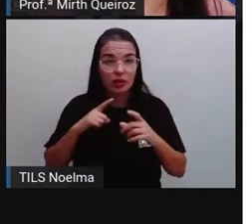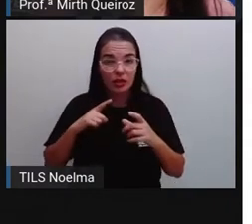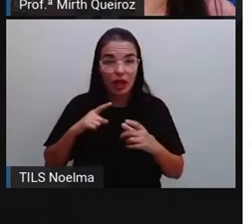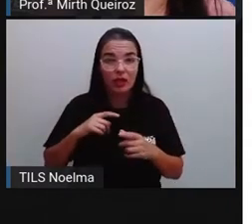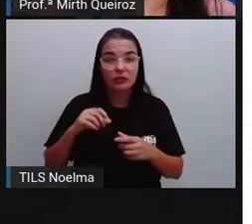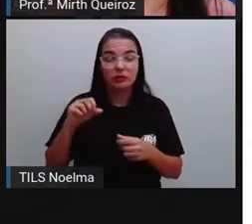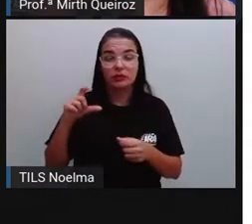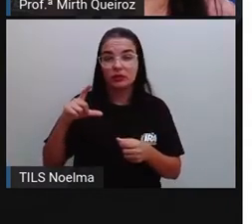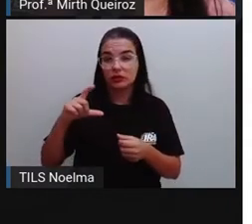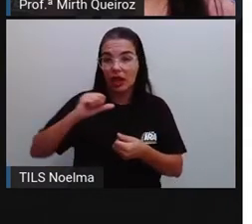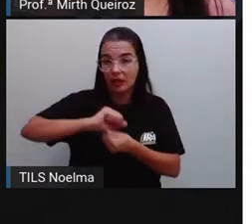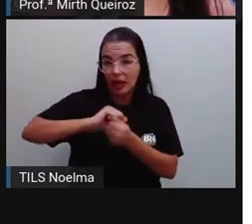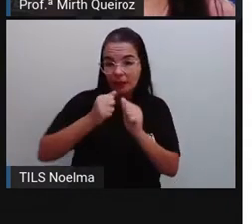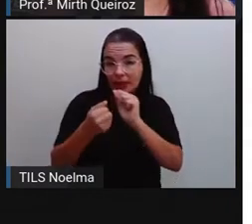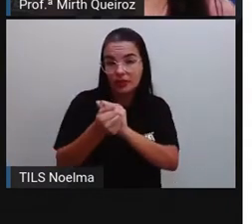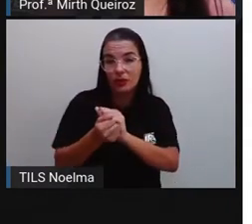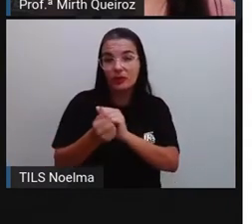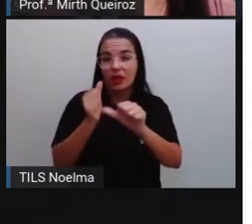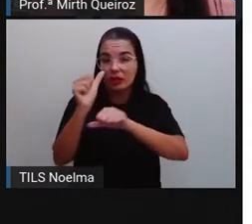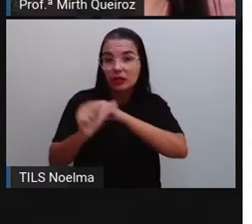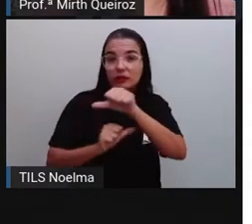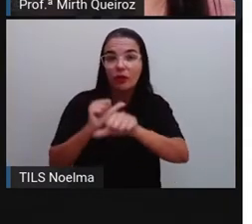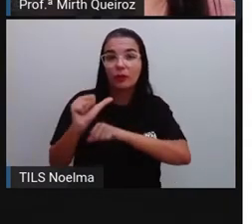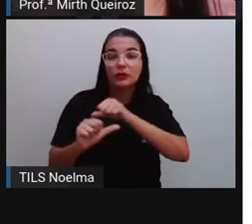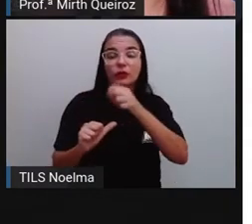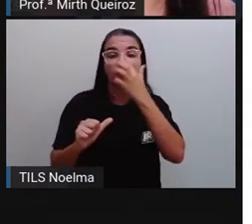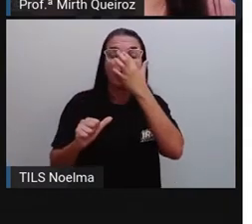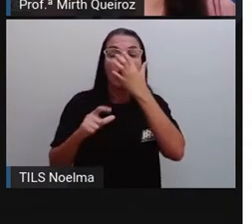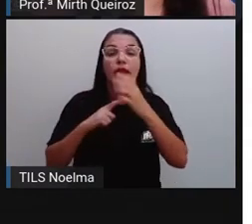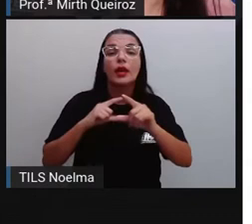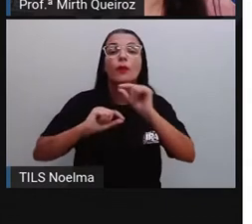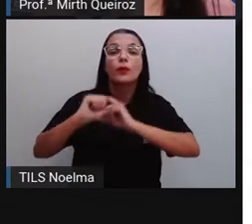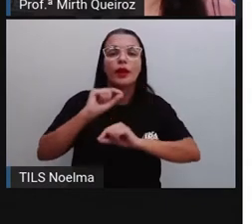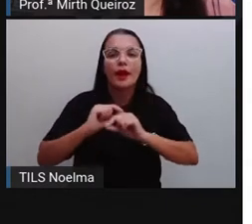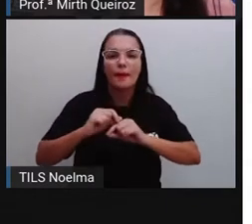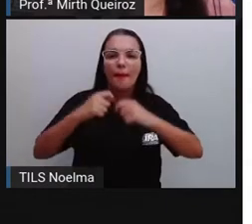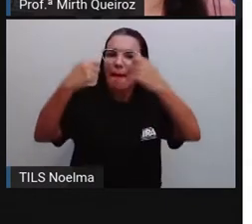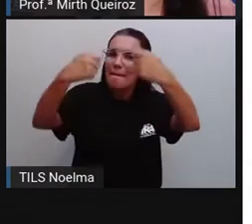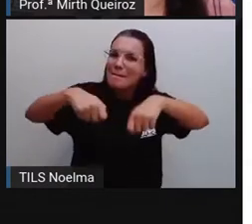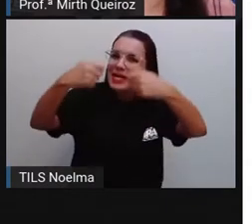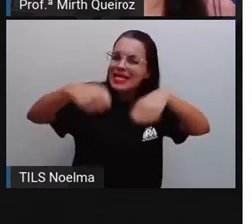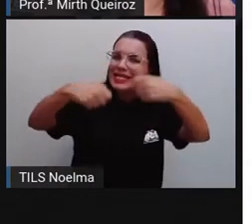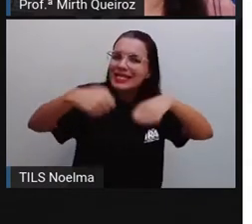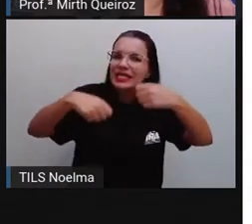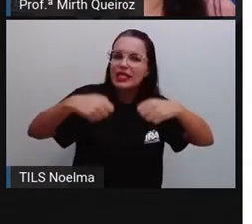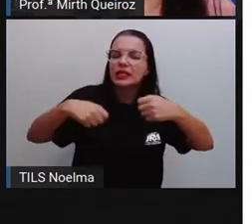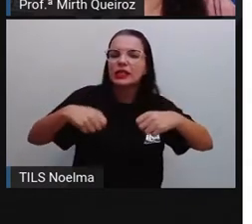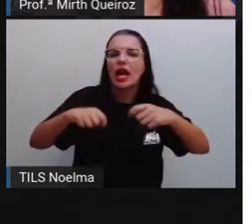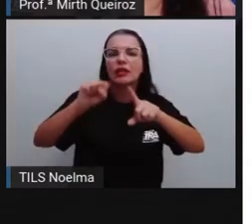adaptações, transformações, eles vão, visam o quê? Atender às necessidades, né? Às